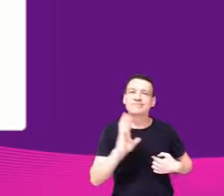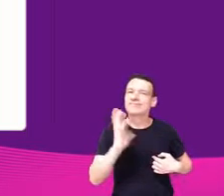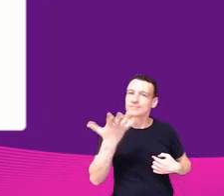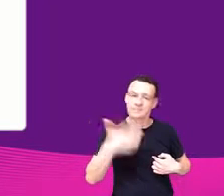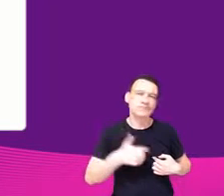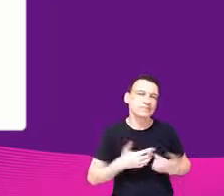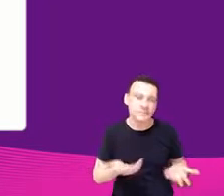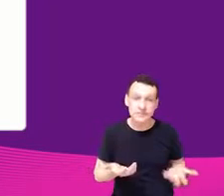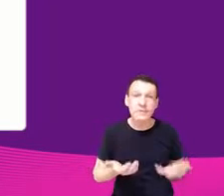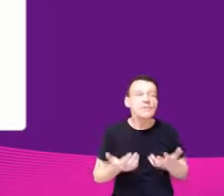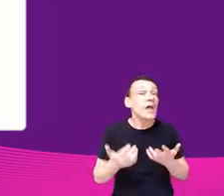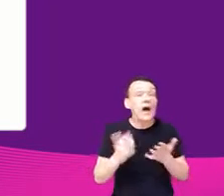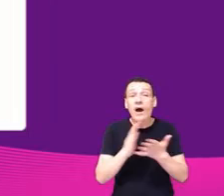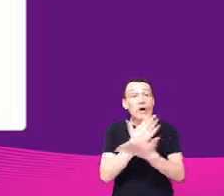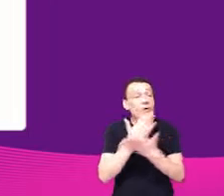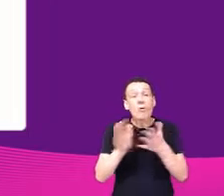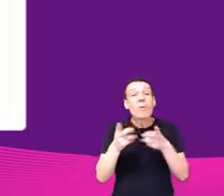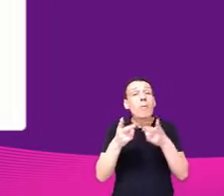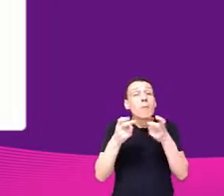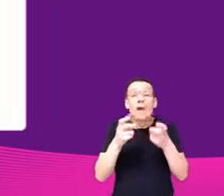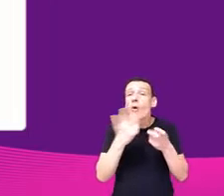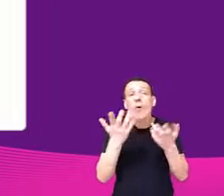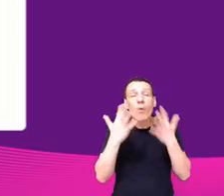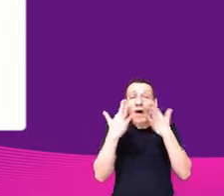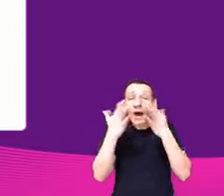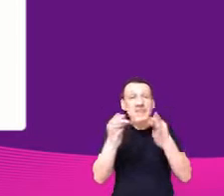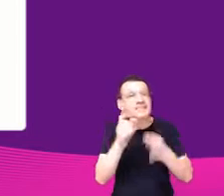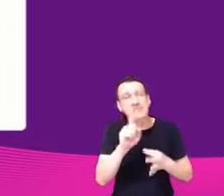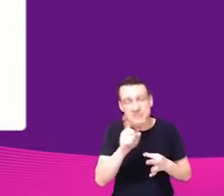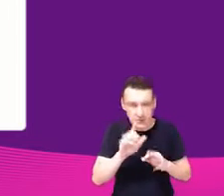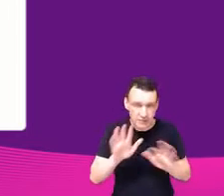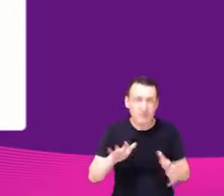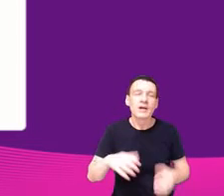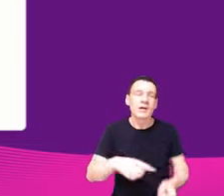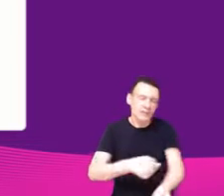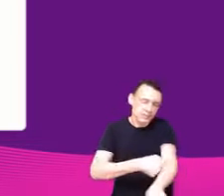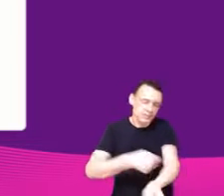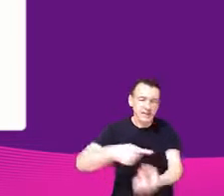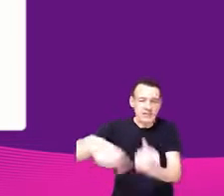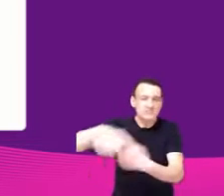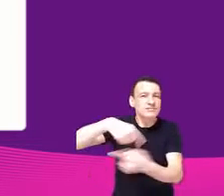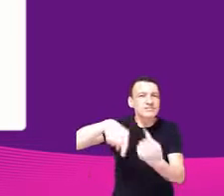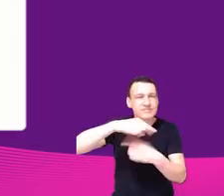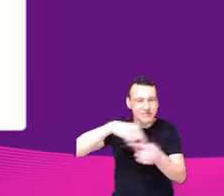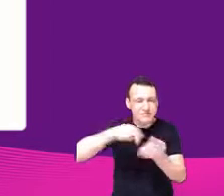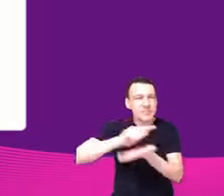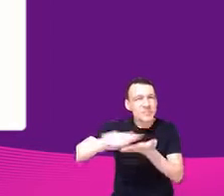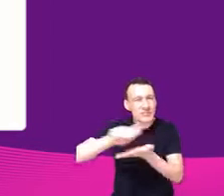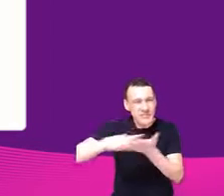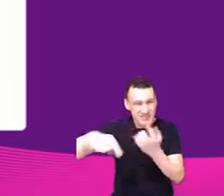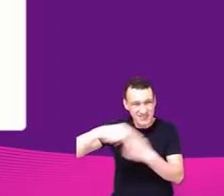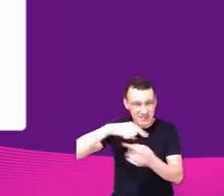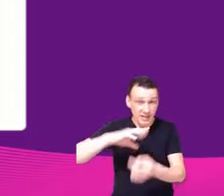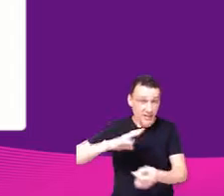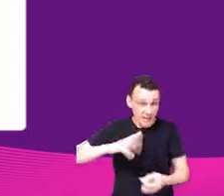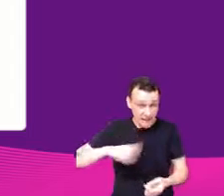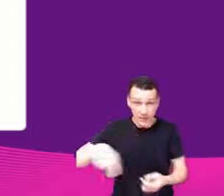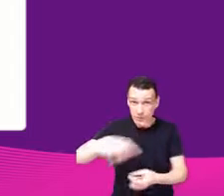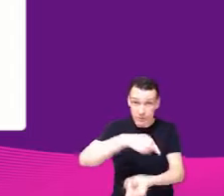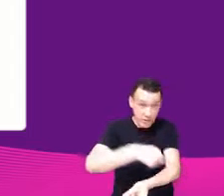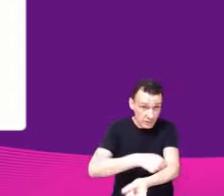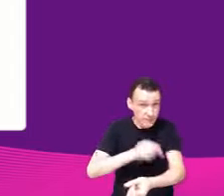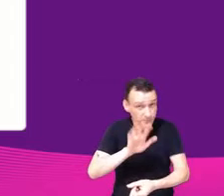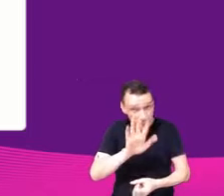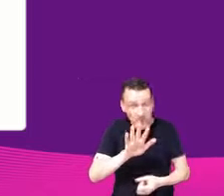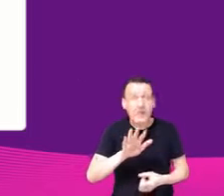pacientes nem é que ele tem uma perspectiva de chegar em diálise, mas sim que quando ele desenvolve doença renal